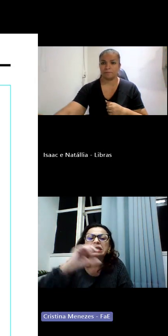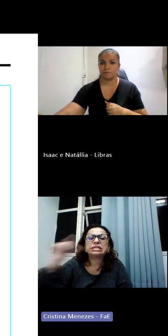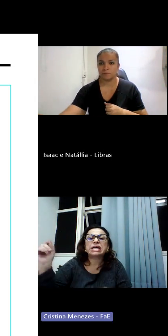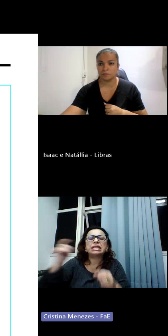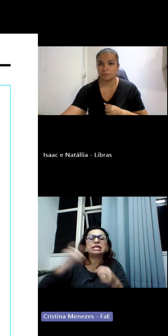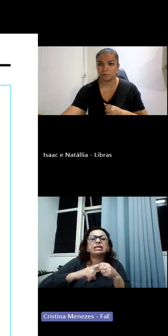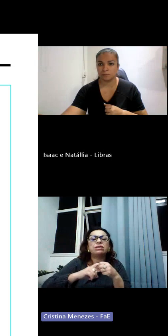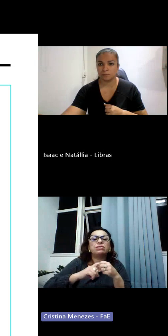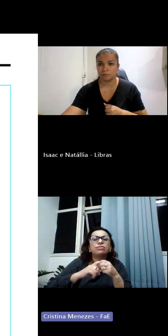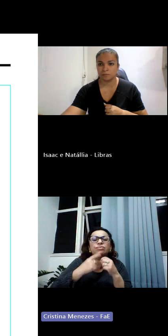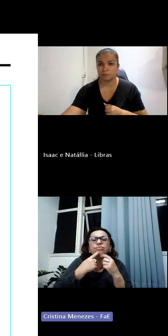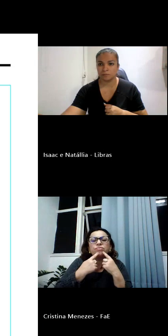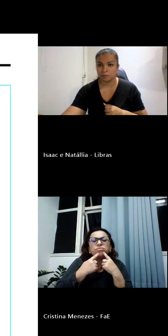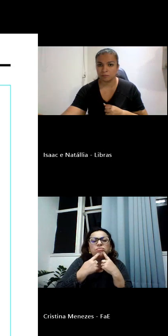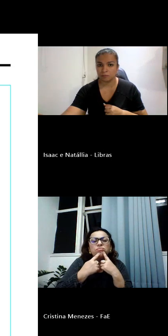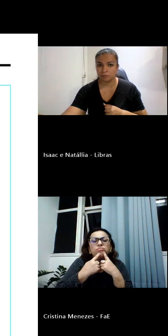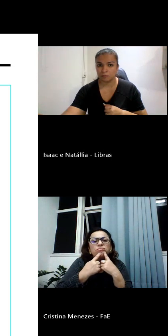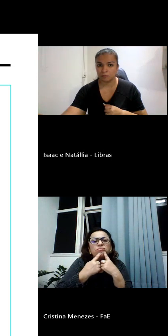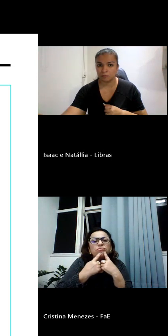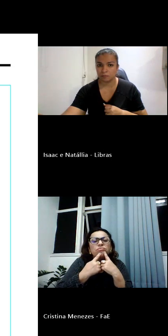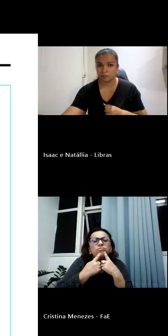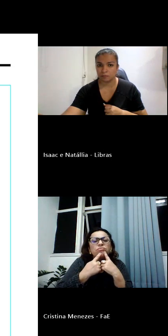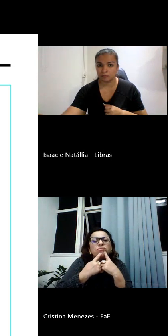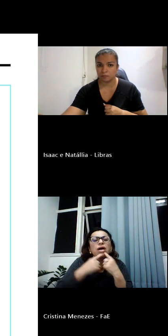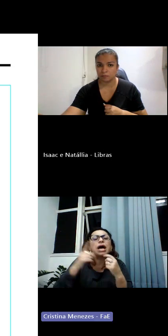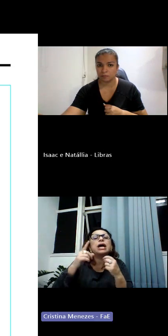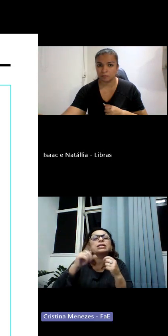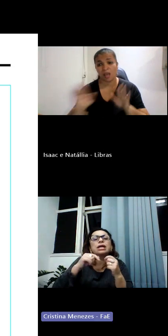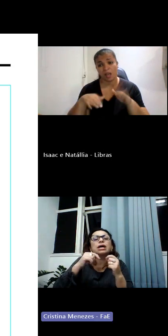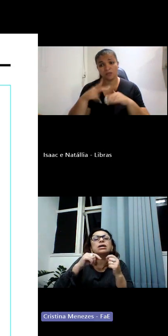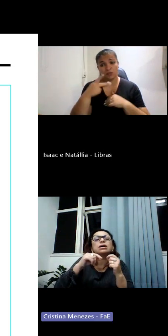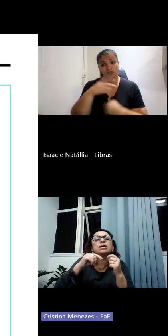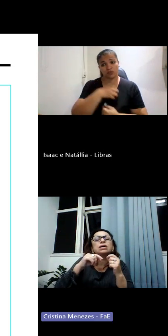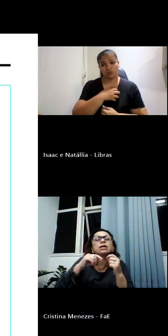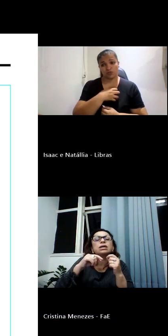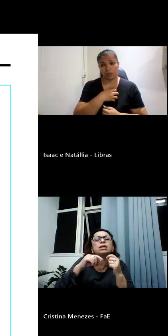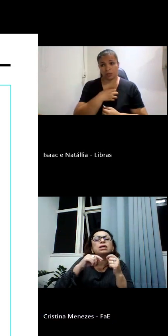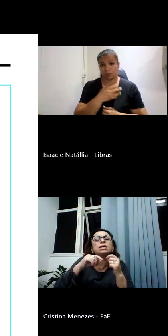Será que Pode você ser sai? que o modo de exibição dele pode ser que esteja, Tá.